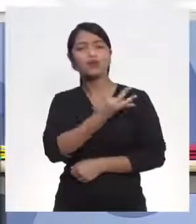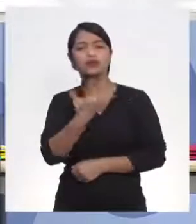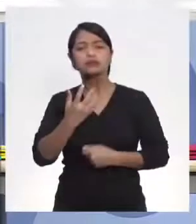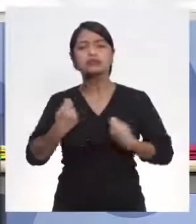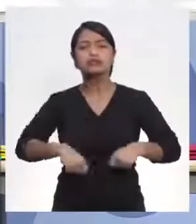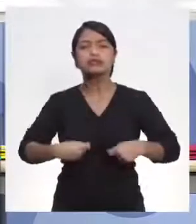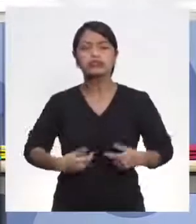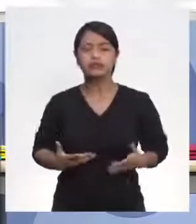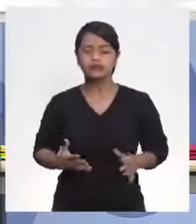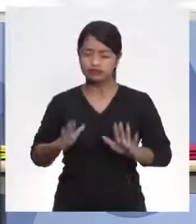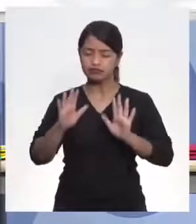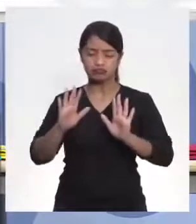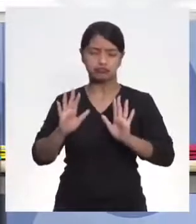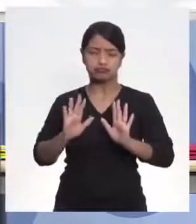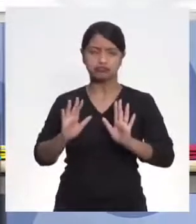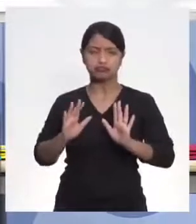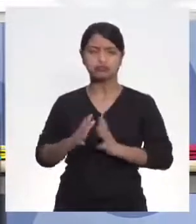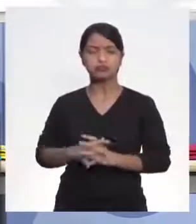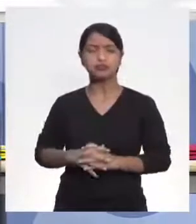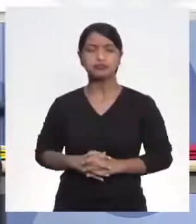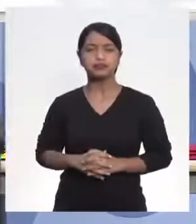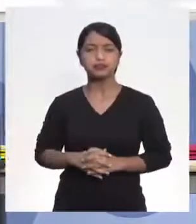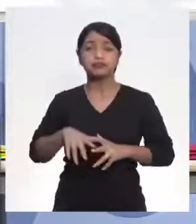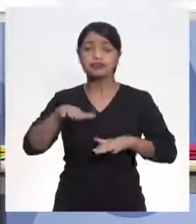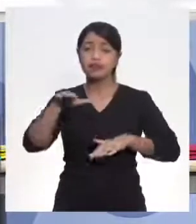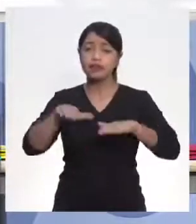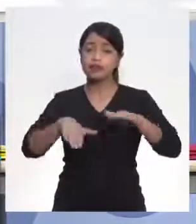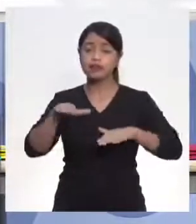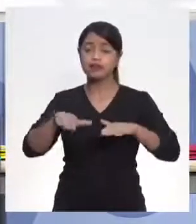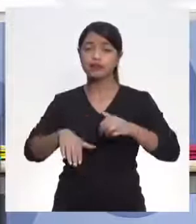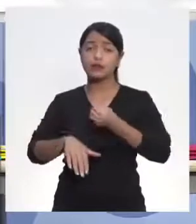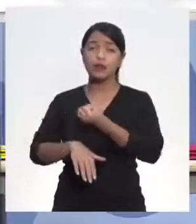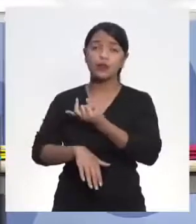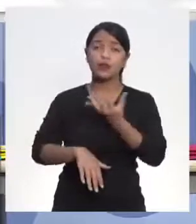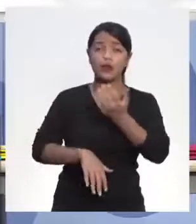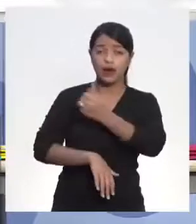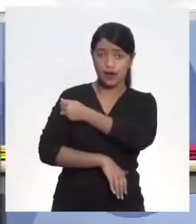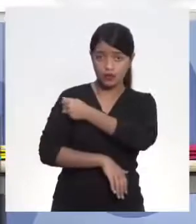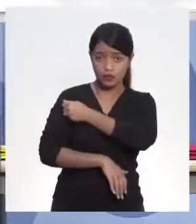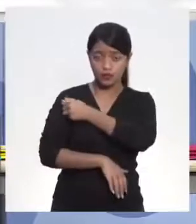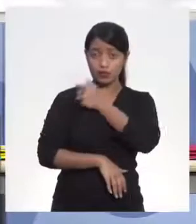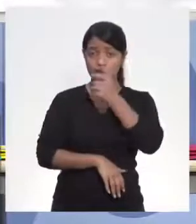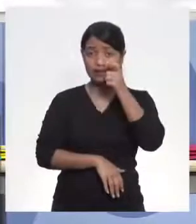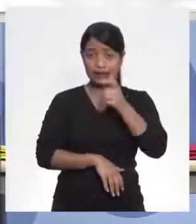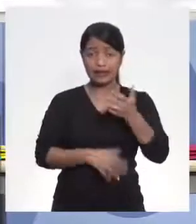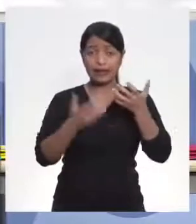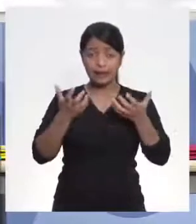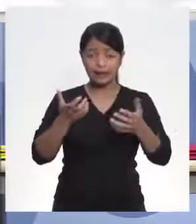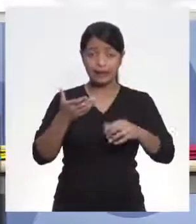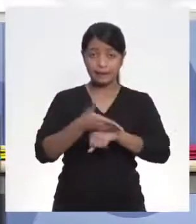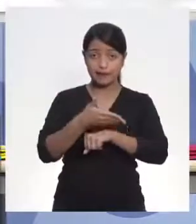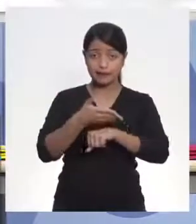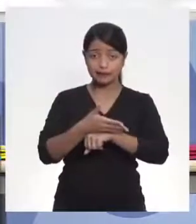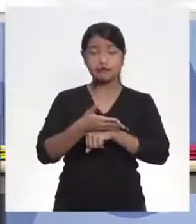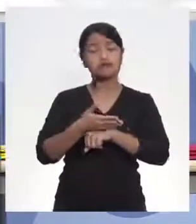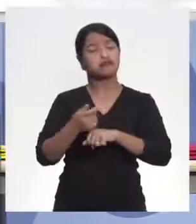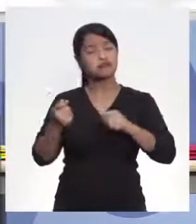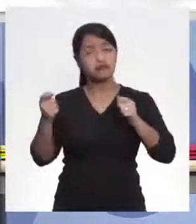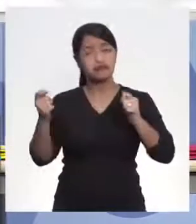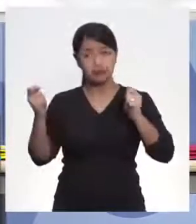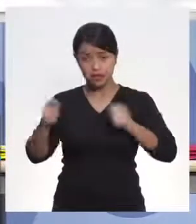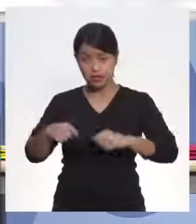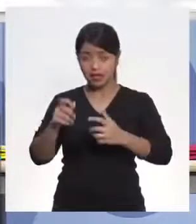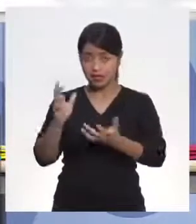a ideia é, dependendo da quantidade de alunos que você tenha interessados, é o suficiente para manter